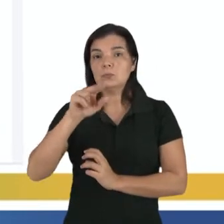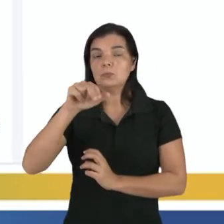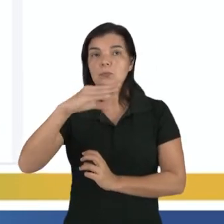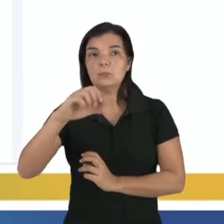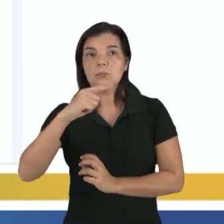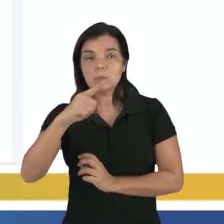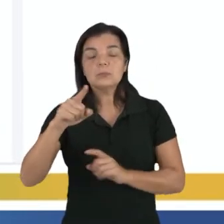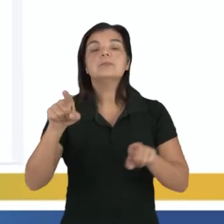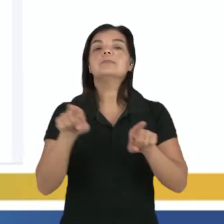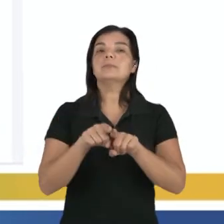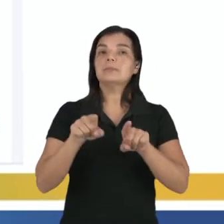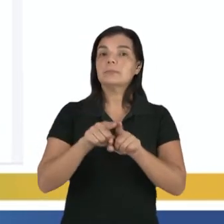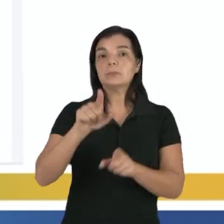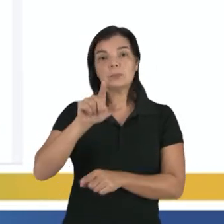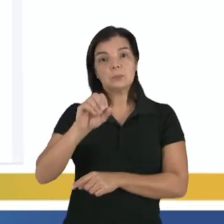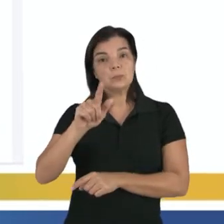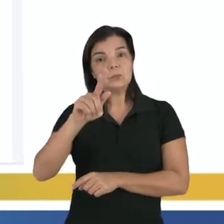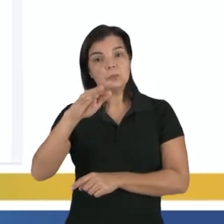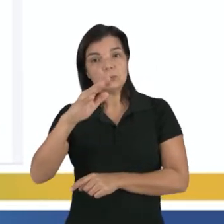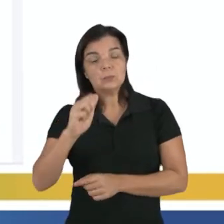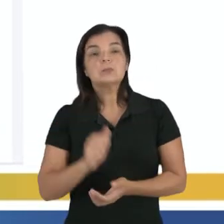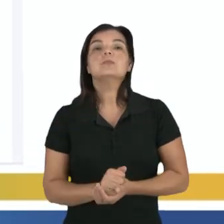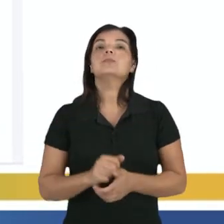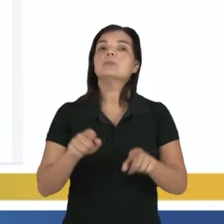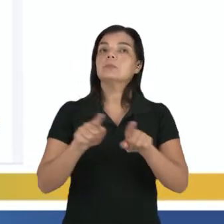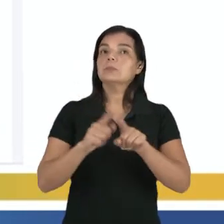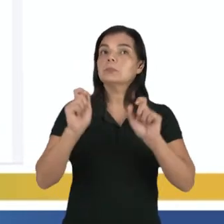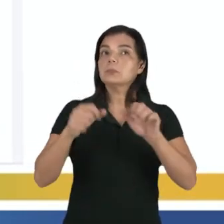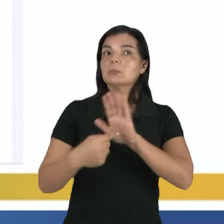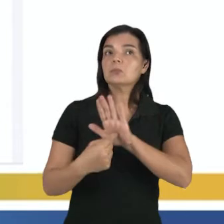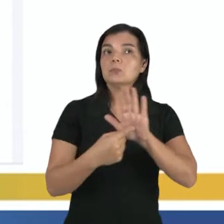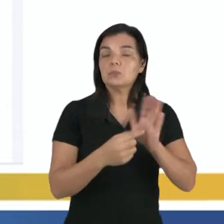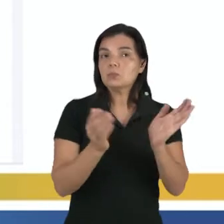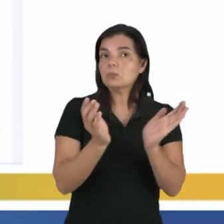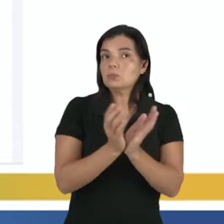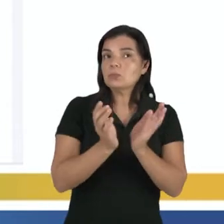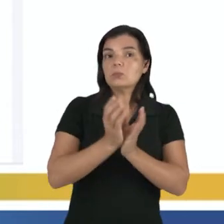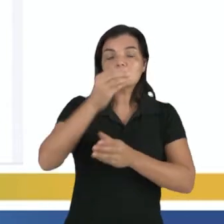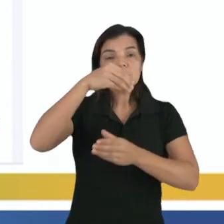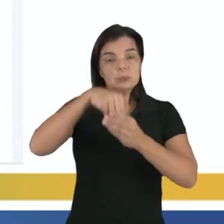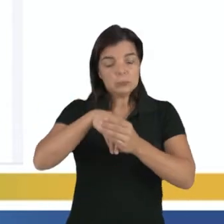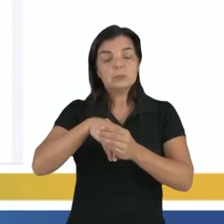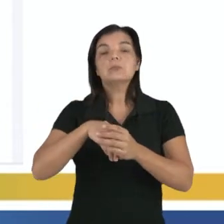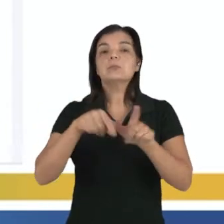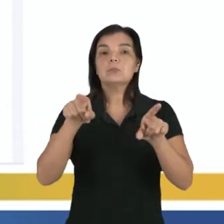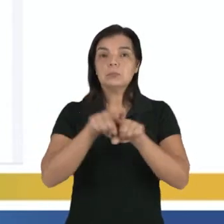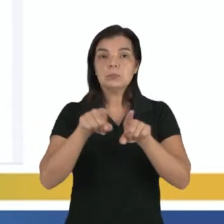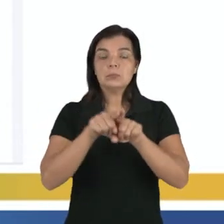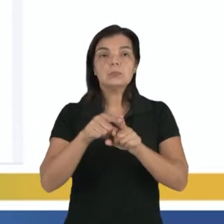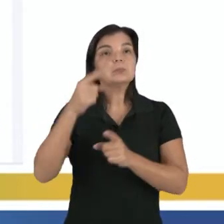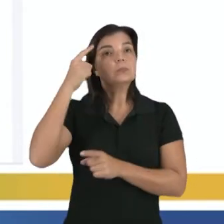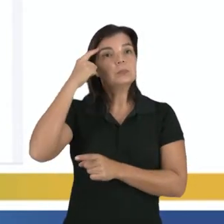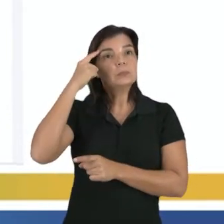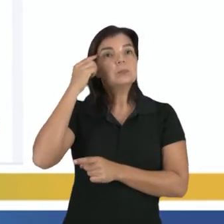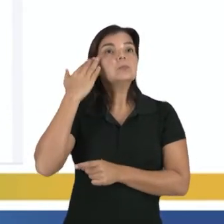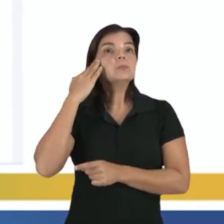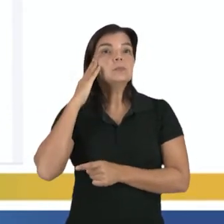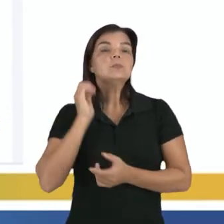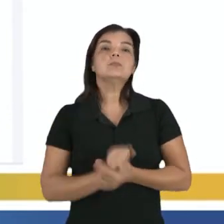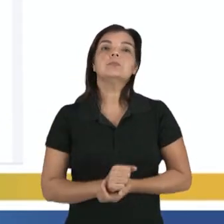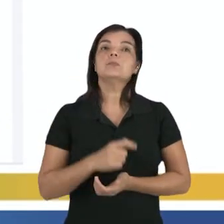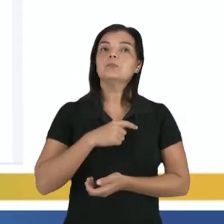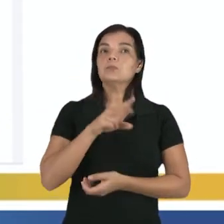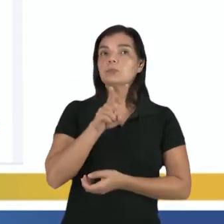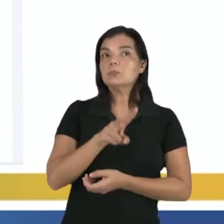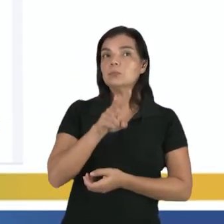na lógica, né? Para poder trabalhar os conjuntos, né, dentro da lógica para chegar a um raciocínio lógico. Temos